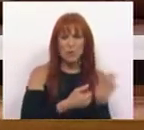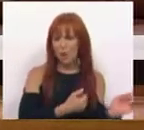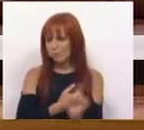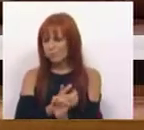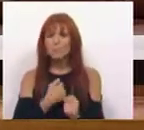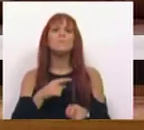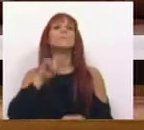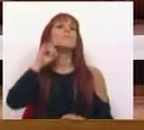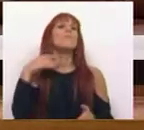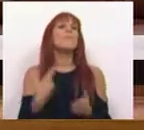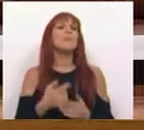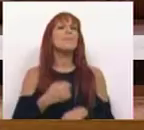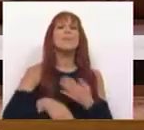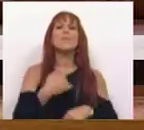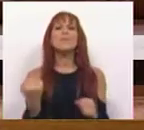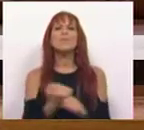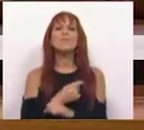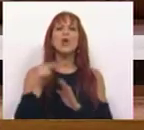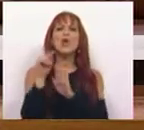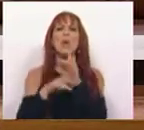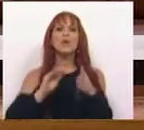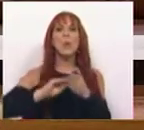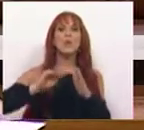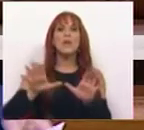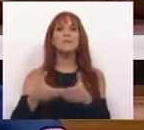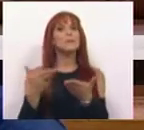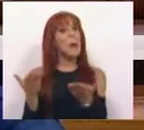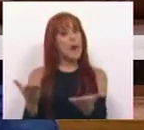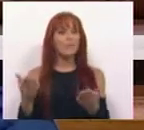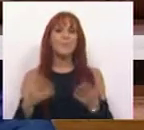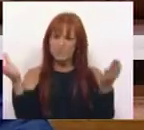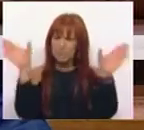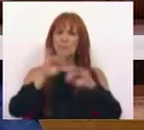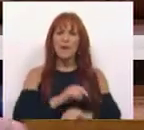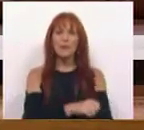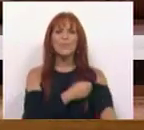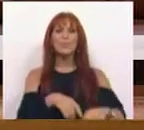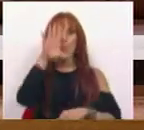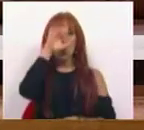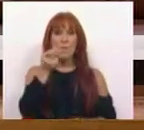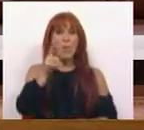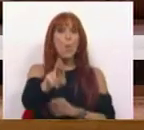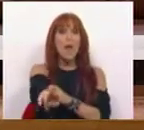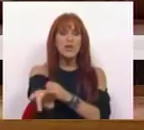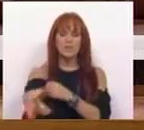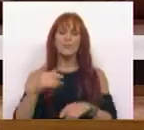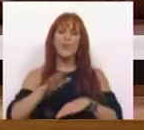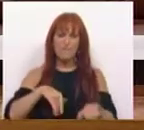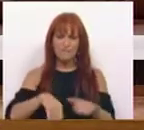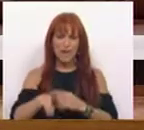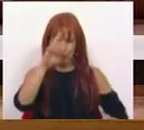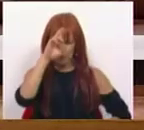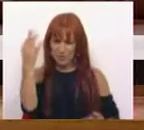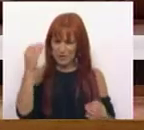constitucionais, era assegurar a eficácia das normas da contratação coletiva. Mas mais, o Governo anterior fez ainda